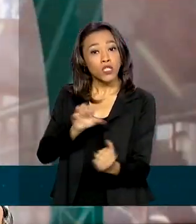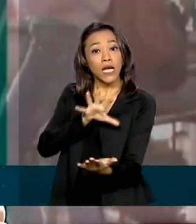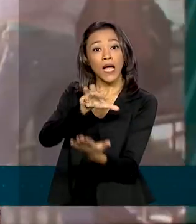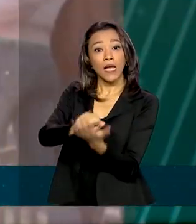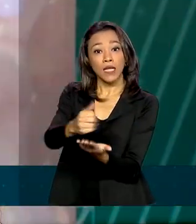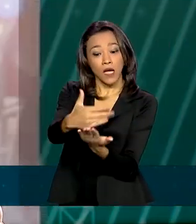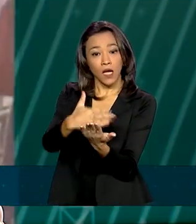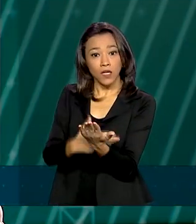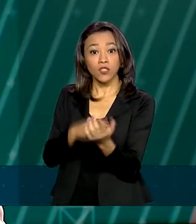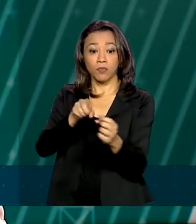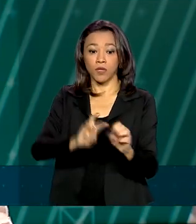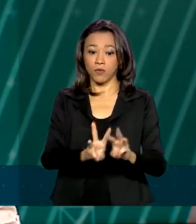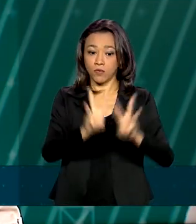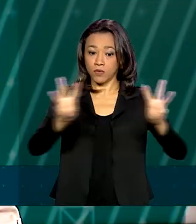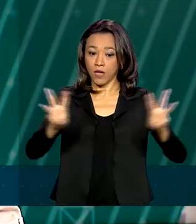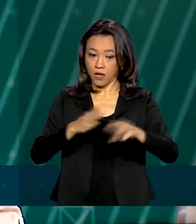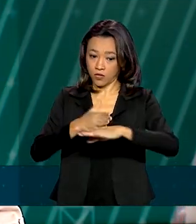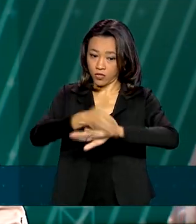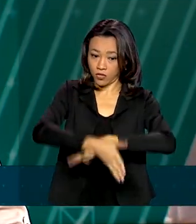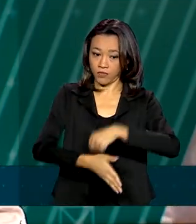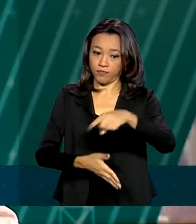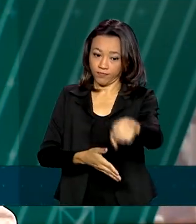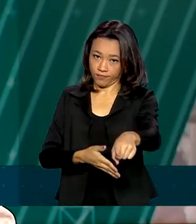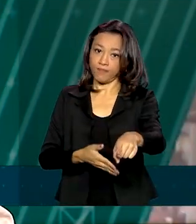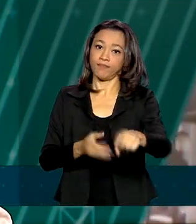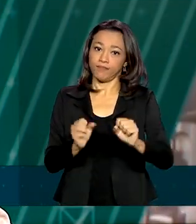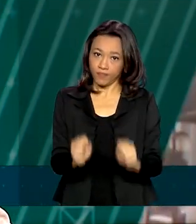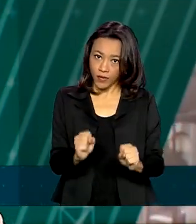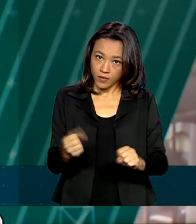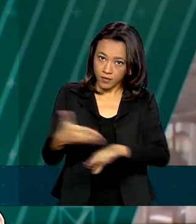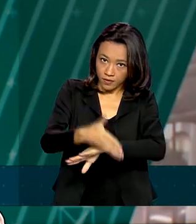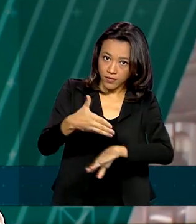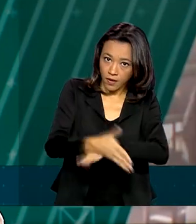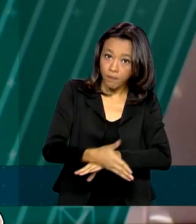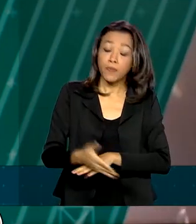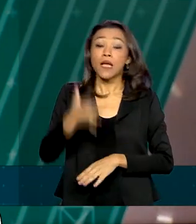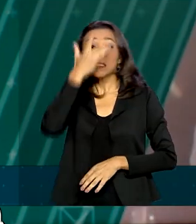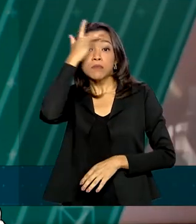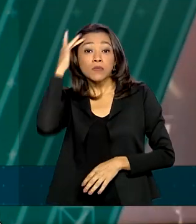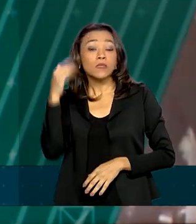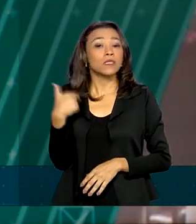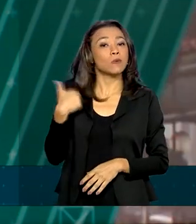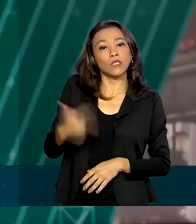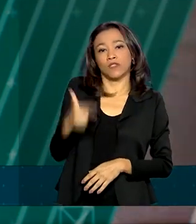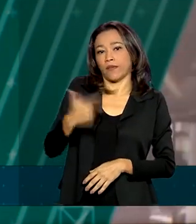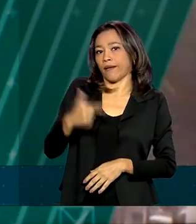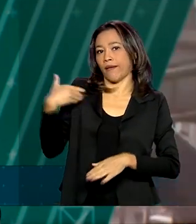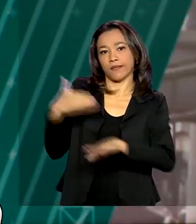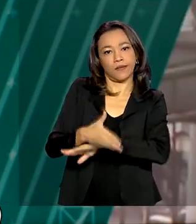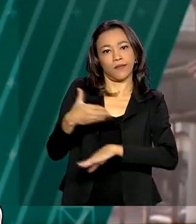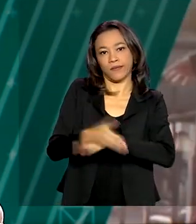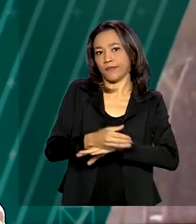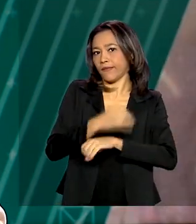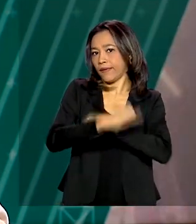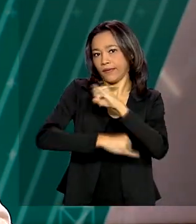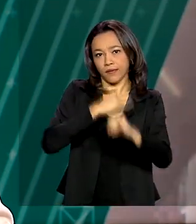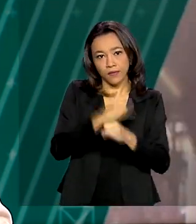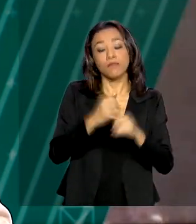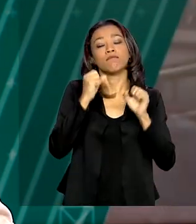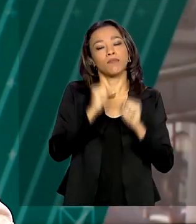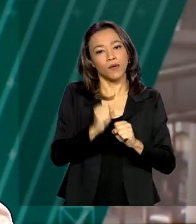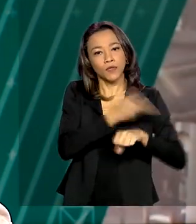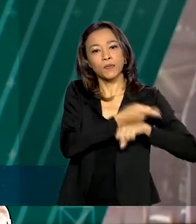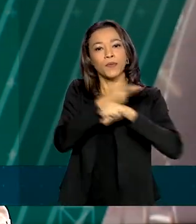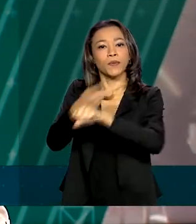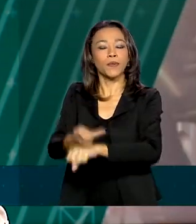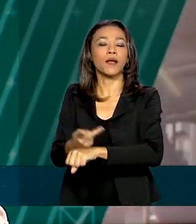site auxílio ponto caixa.gov.br os trabalhadores que não tiverem acesso à internet poderão fazer a